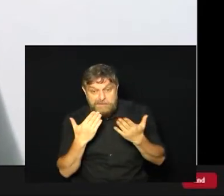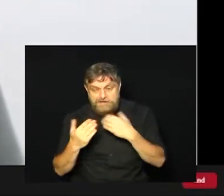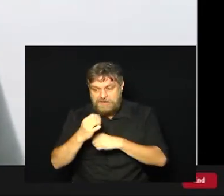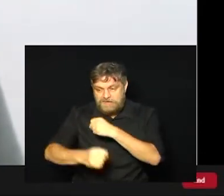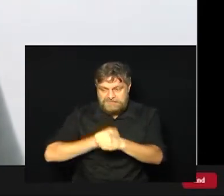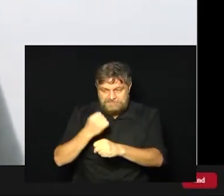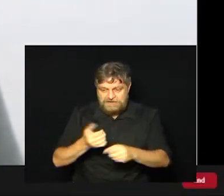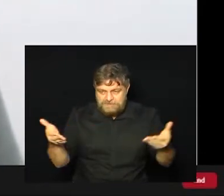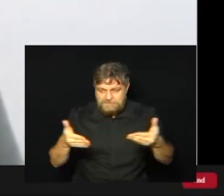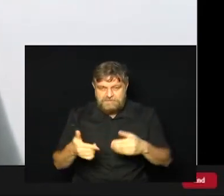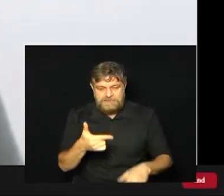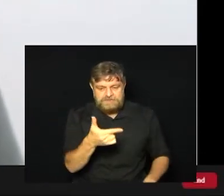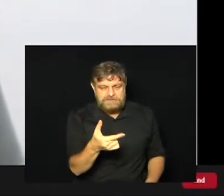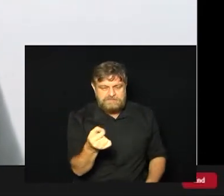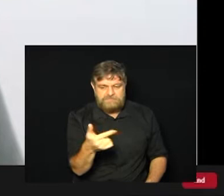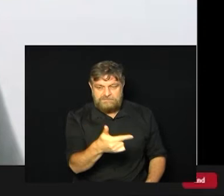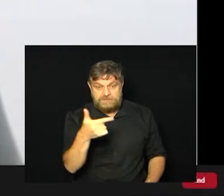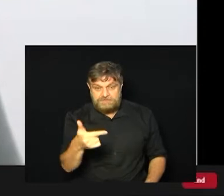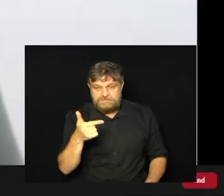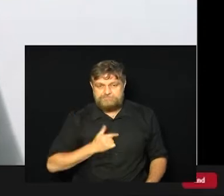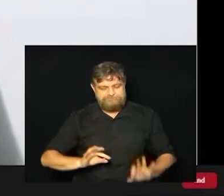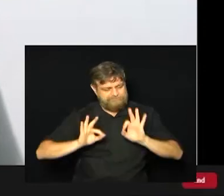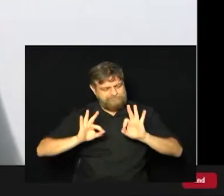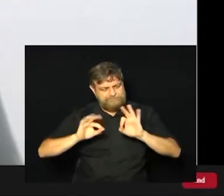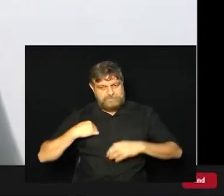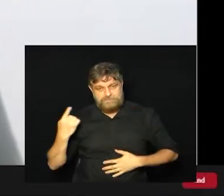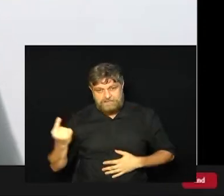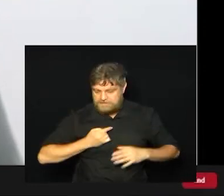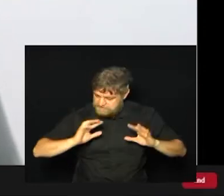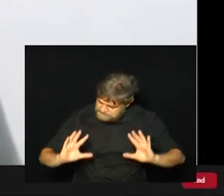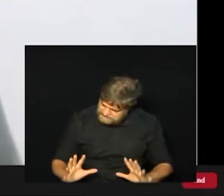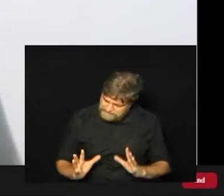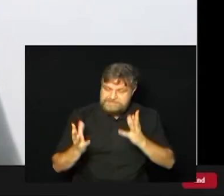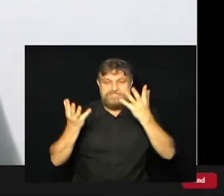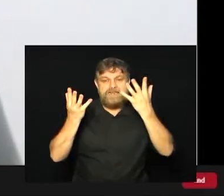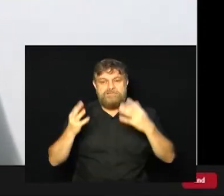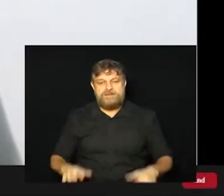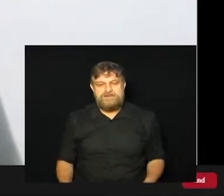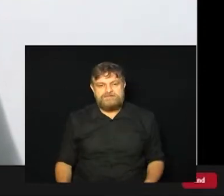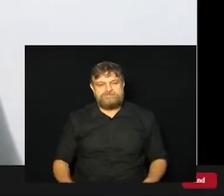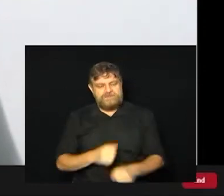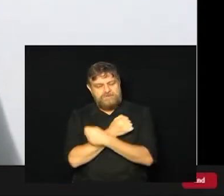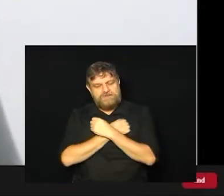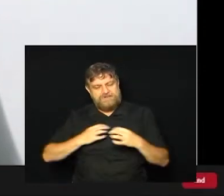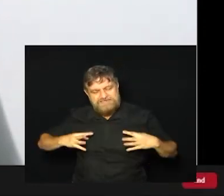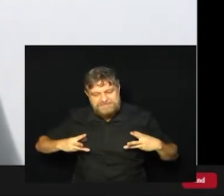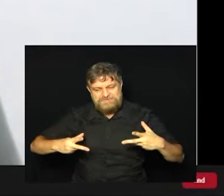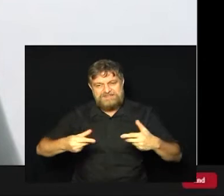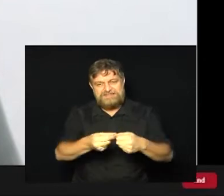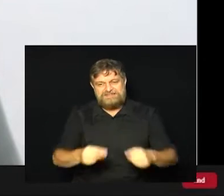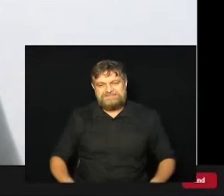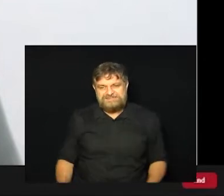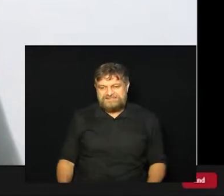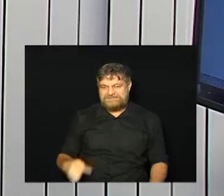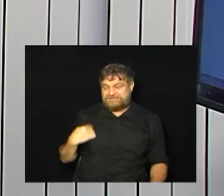um 2022 e realmente vale a pena a gente celebrar e comemorar. Abraço a todos. Nós